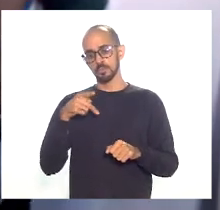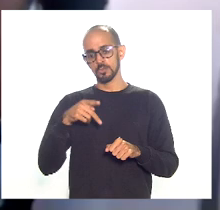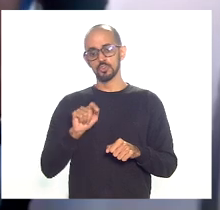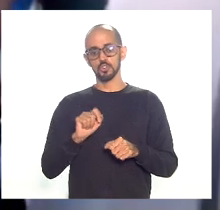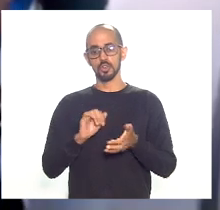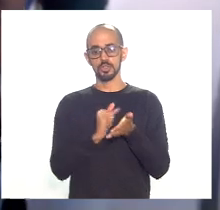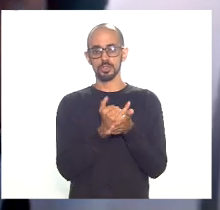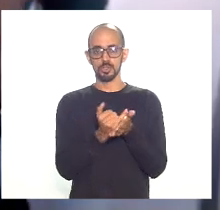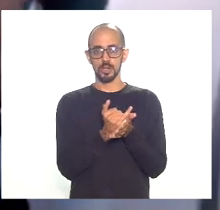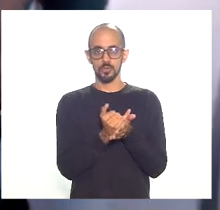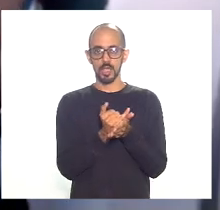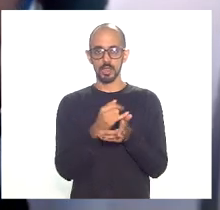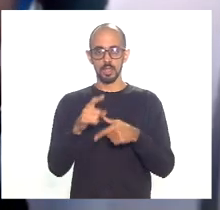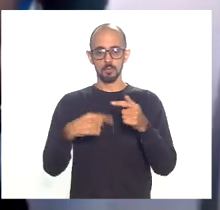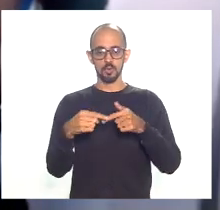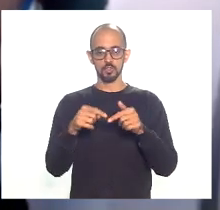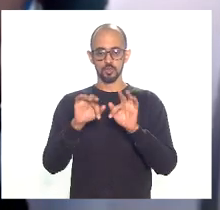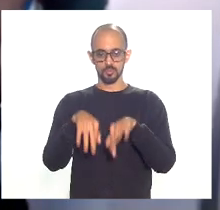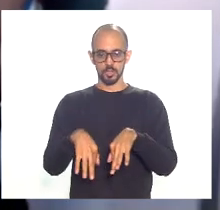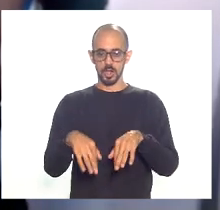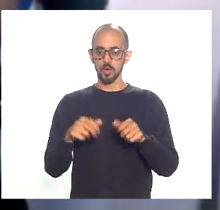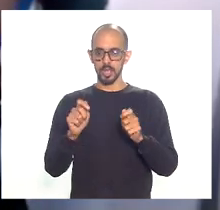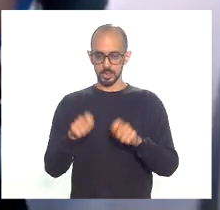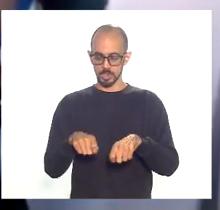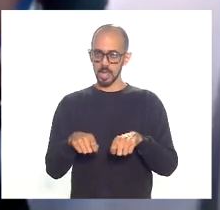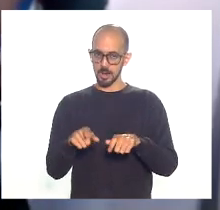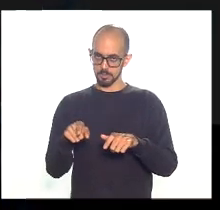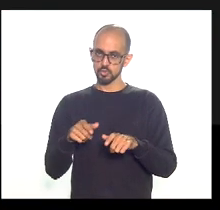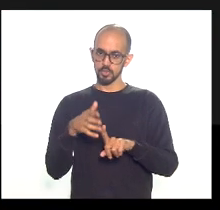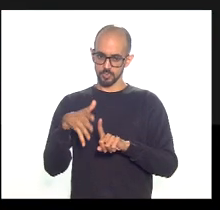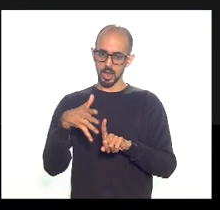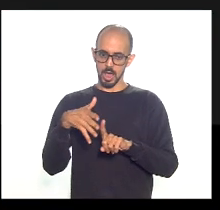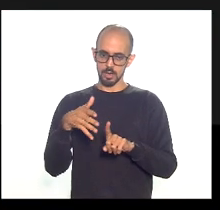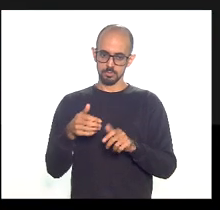final, que aí o senhor pode fazer o uso com mais tranquilidade, por favor.